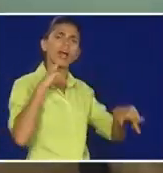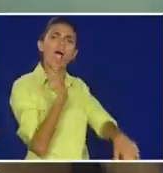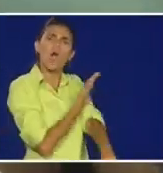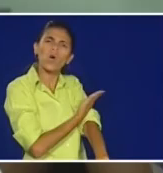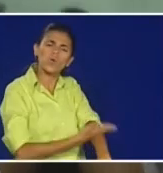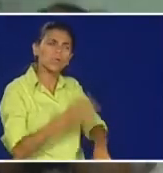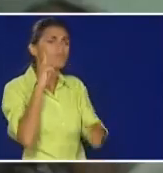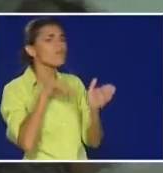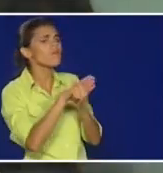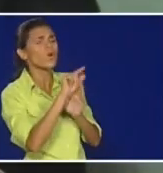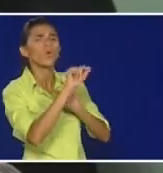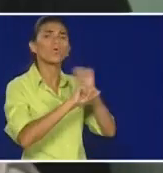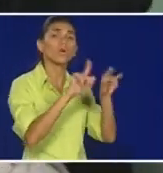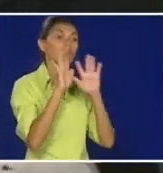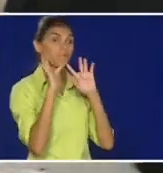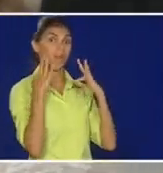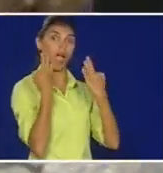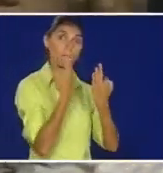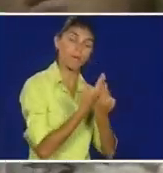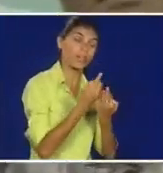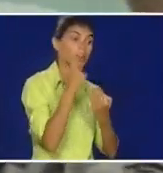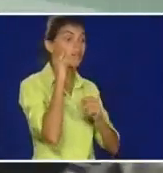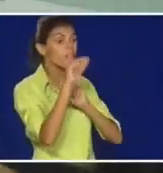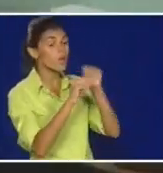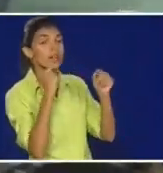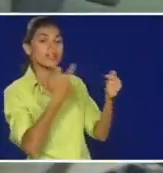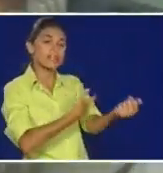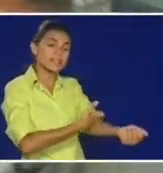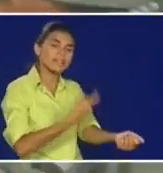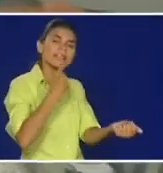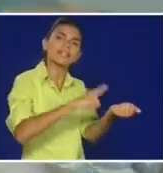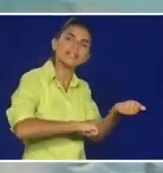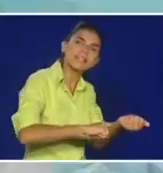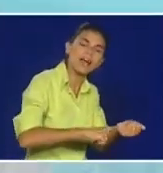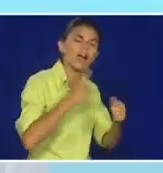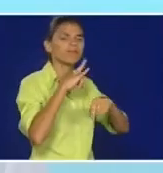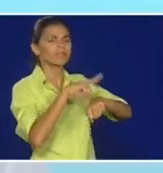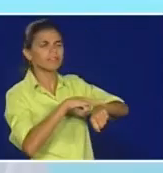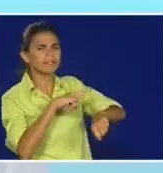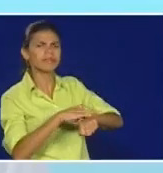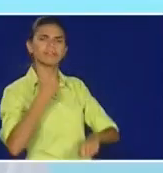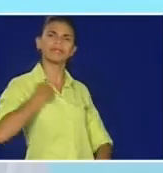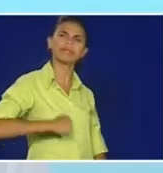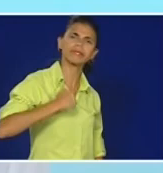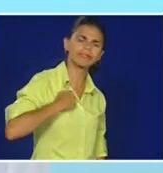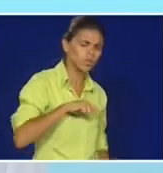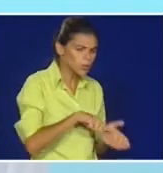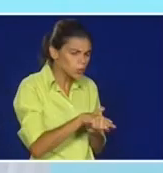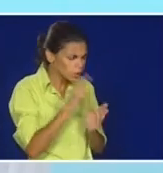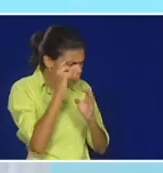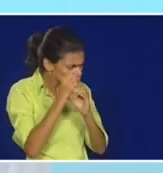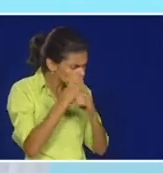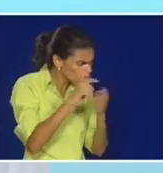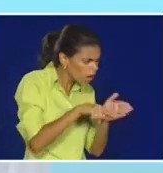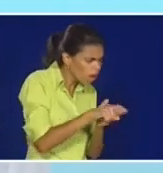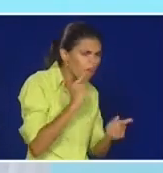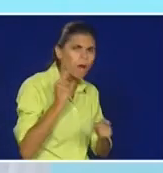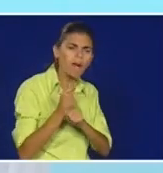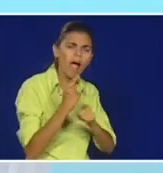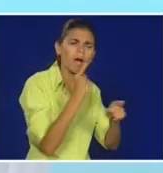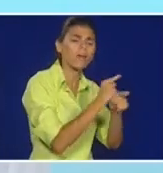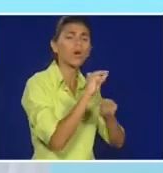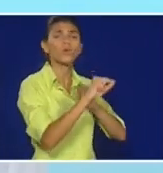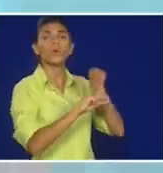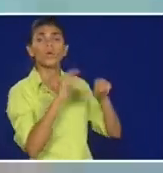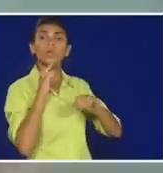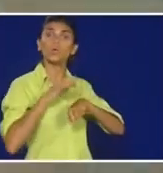a gente costuma avaliar a história familiar e faz alguns exames de sangue, urina, fezes. E nesses exames, a gente procura